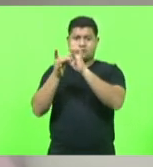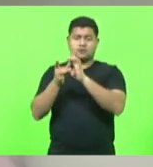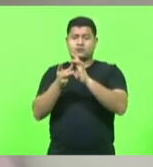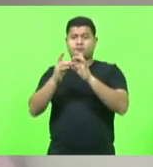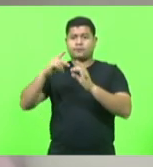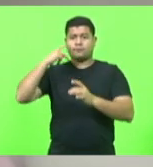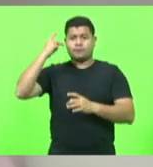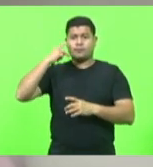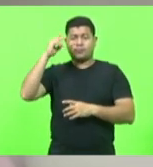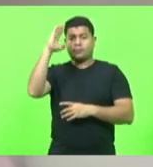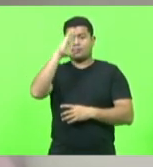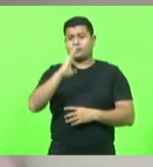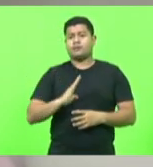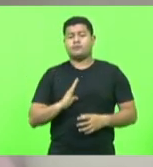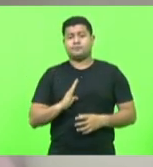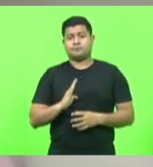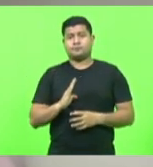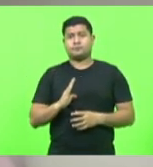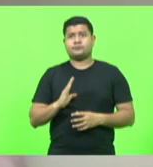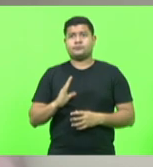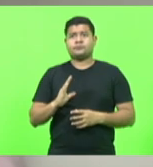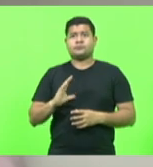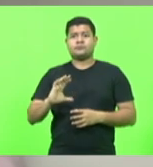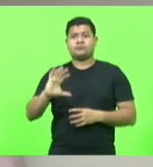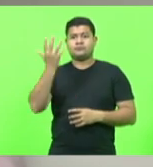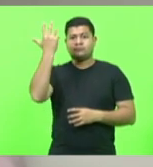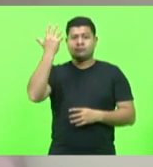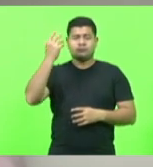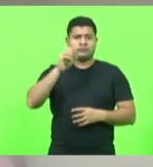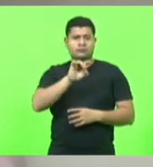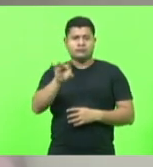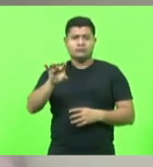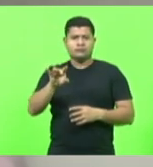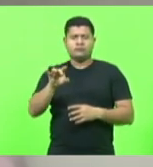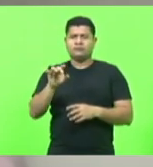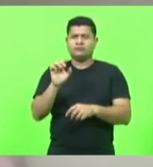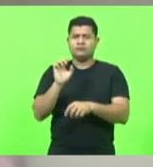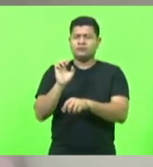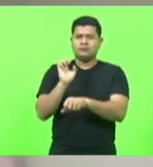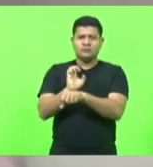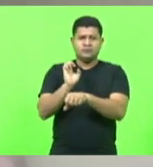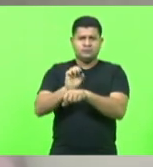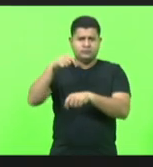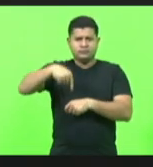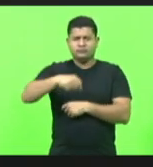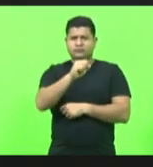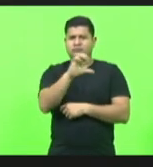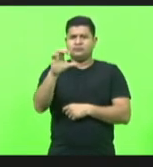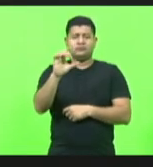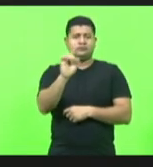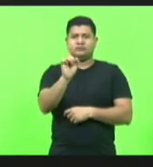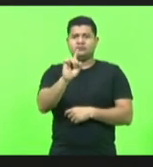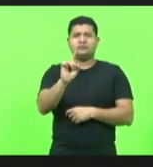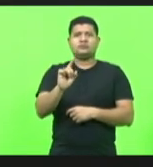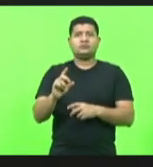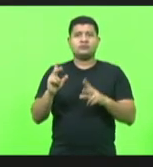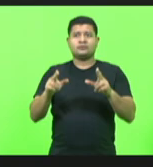e isso não aconteceu só em Santa Catarina, e todas as vezes que acontece...